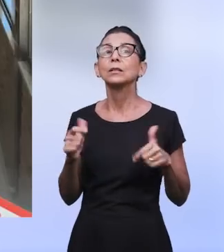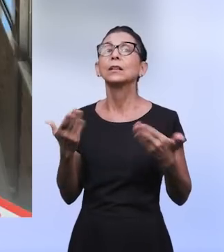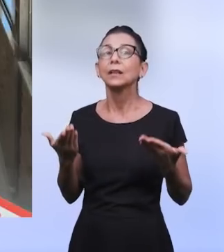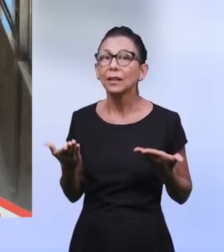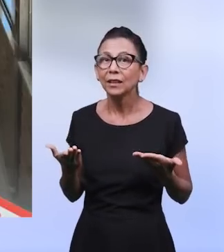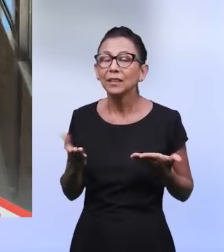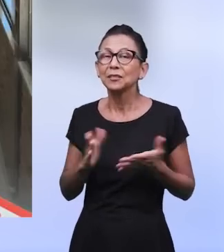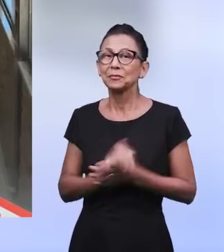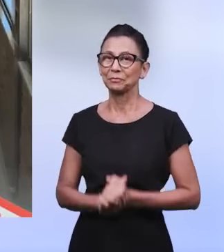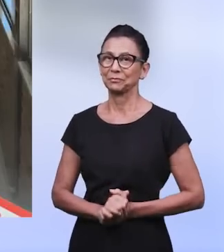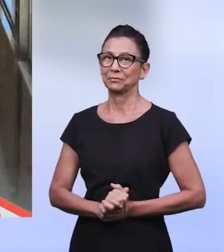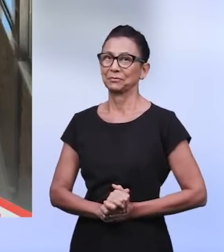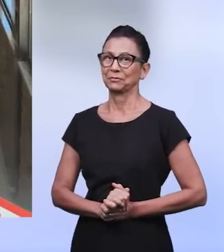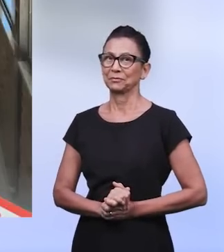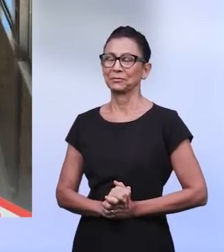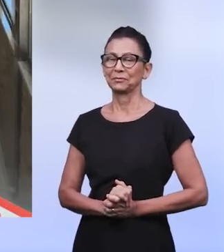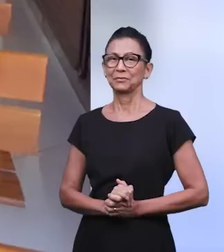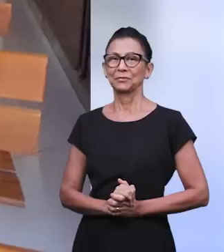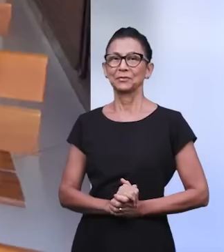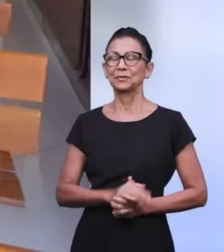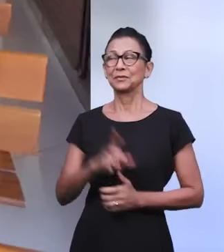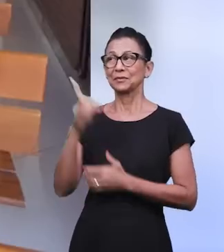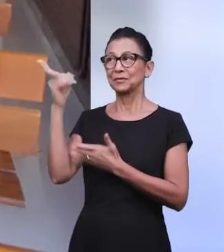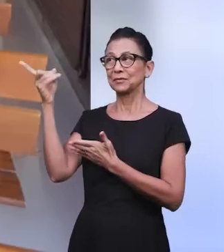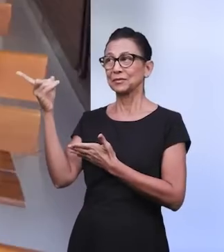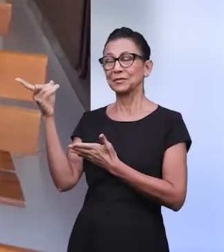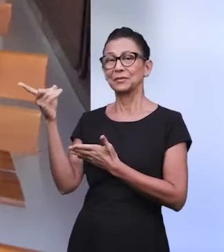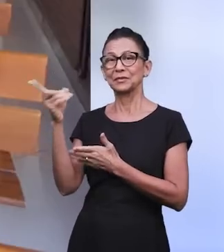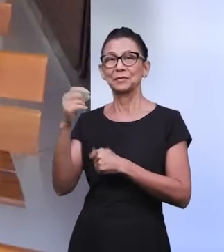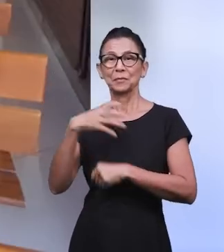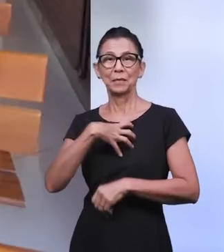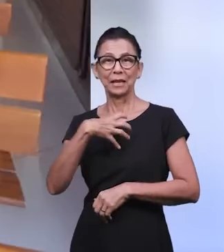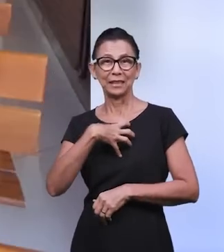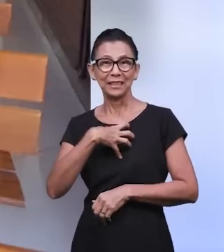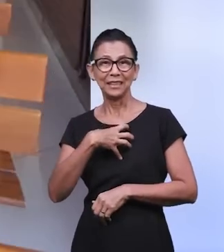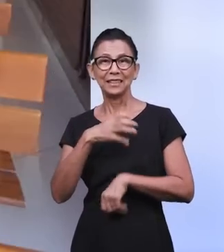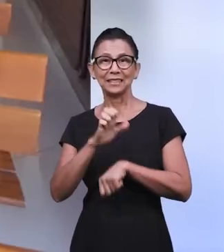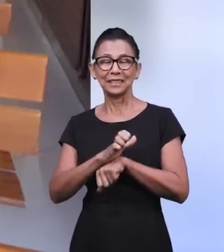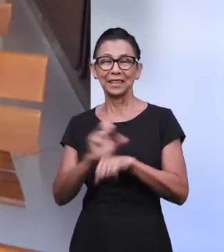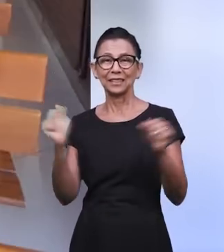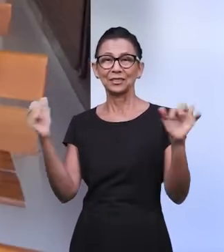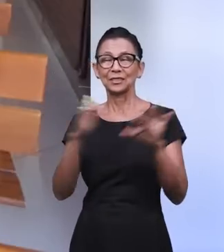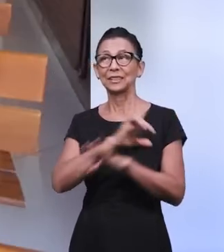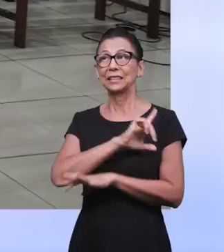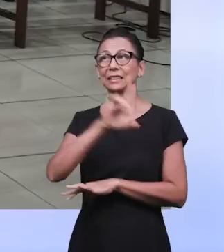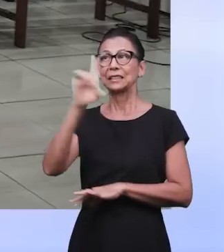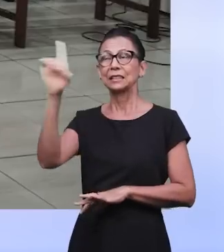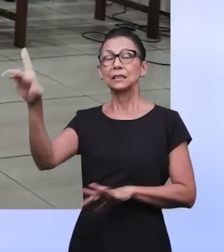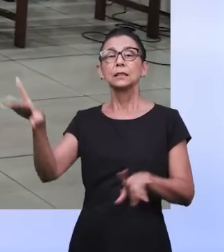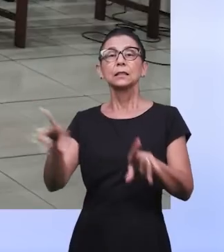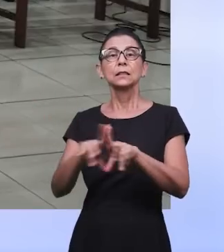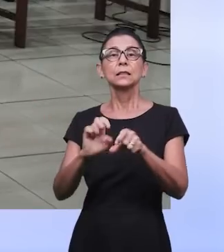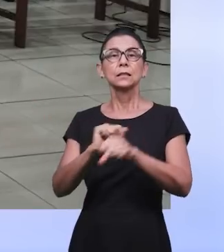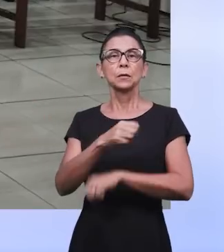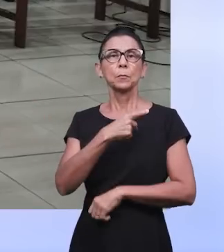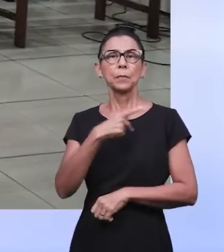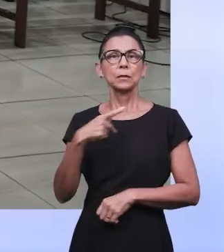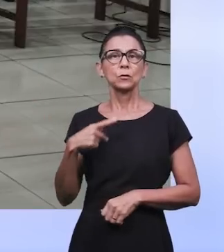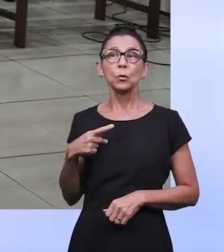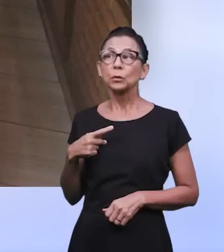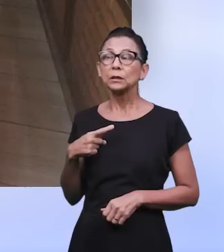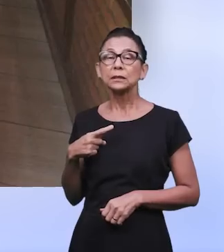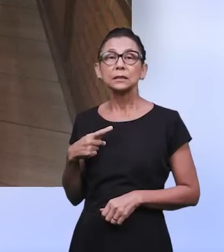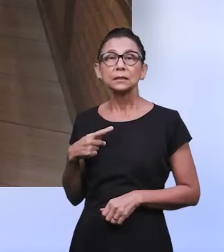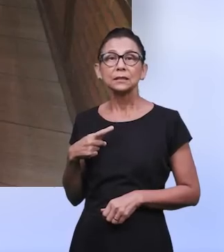Em São Félix do Coribe. Que Deus abençoe os irmãos aí na Bahia. Glória a Deus. Seminário para pastores em